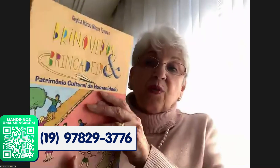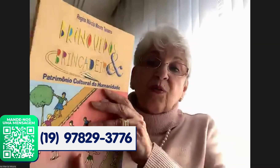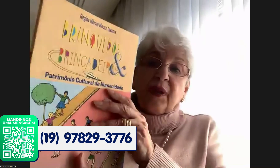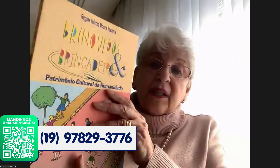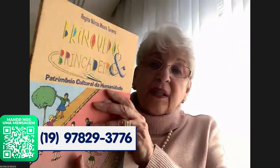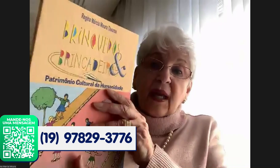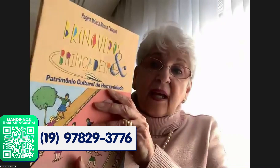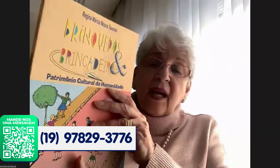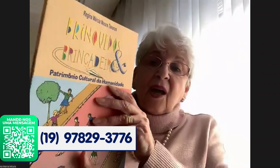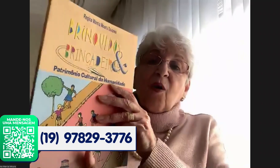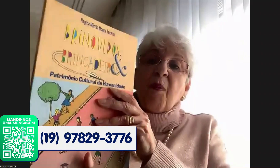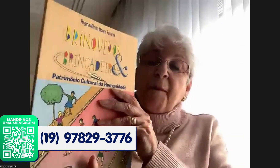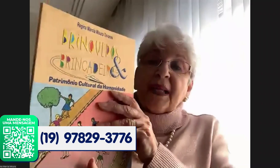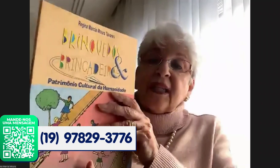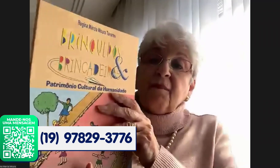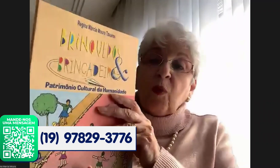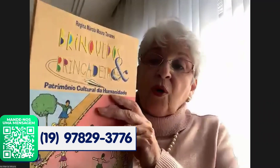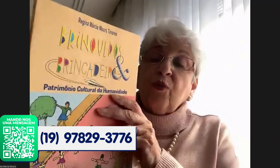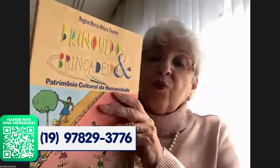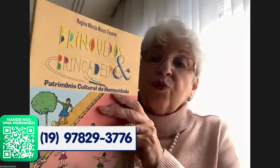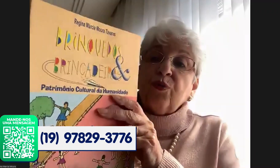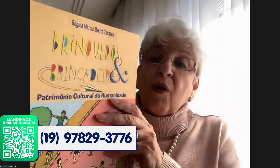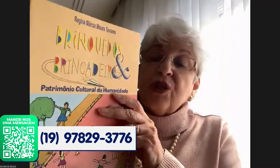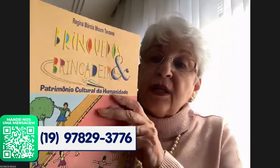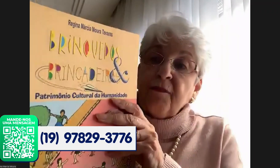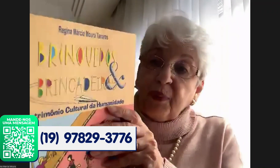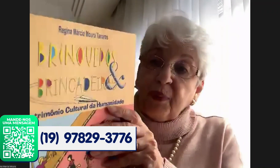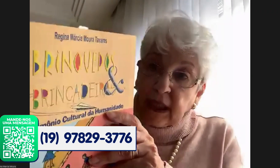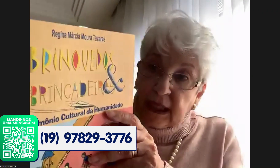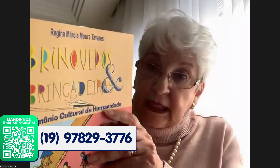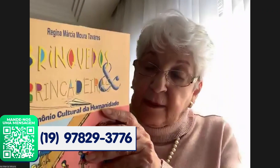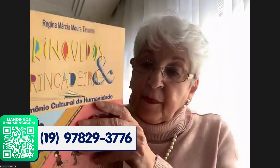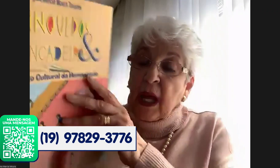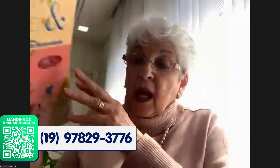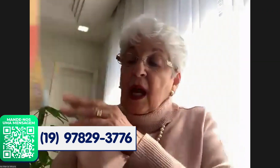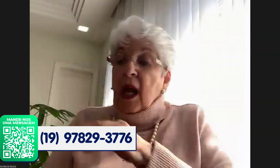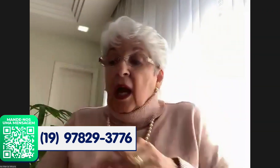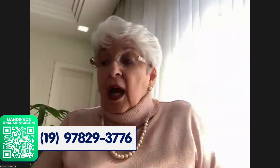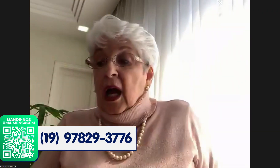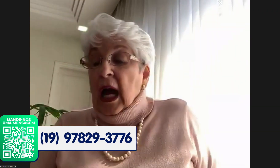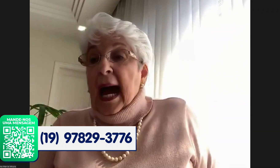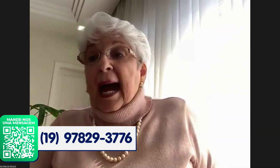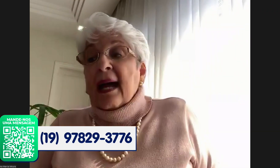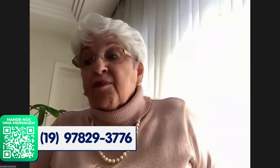que eu documentei como patrimônio cultural de Campinas.